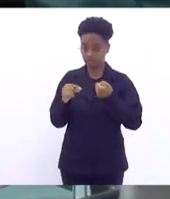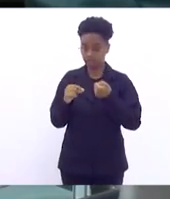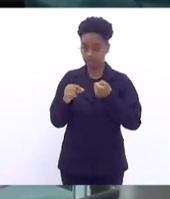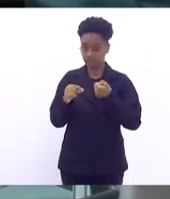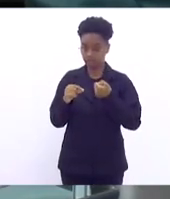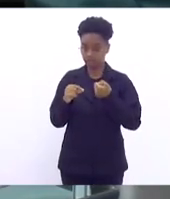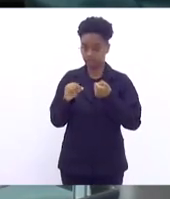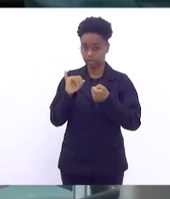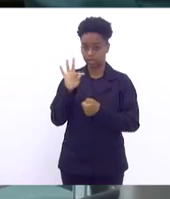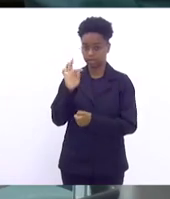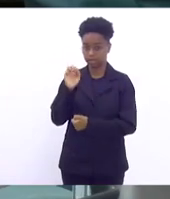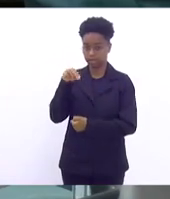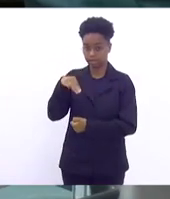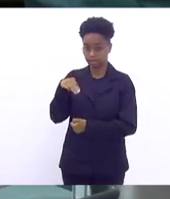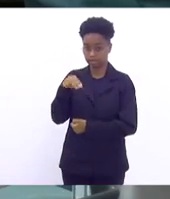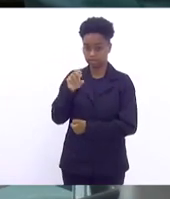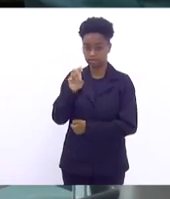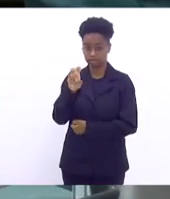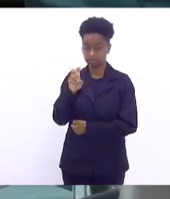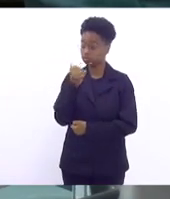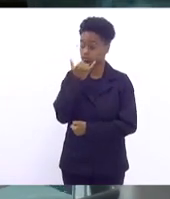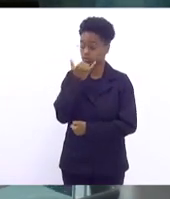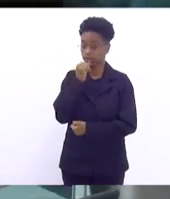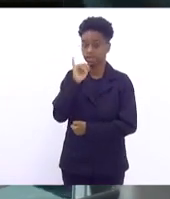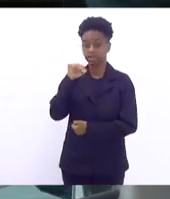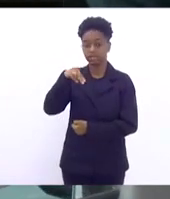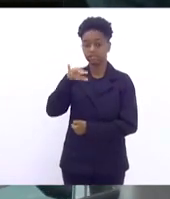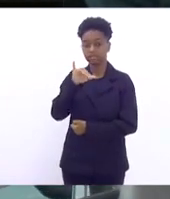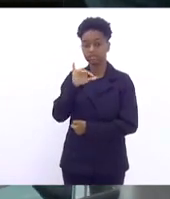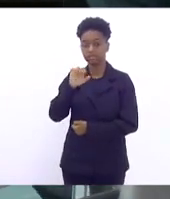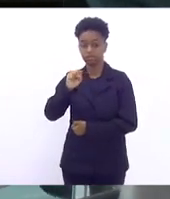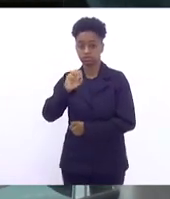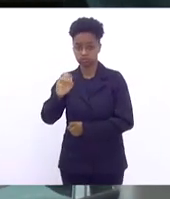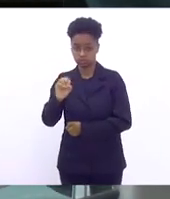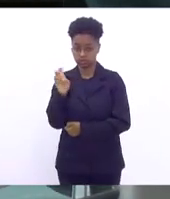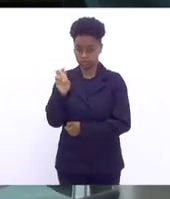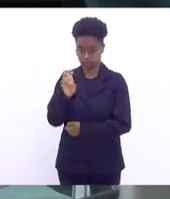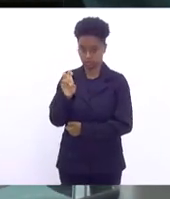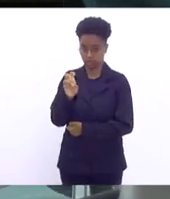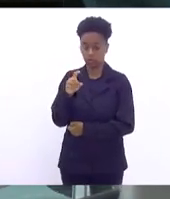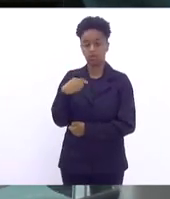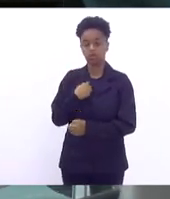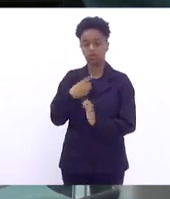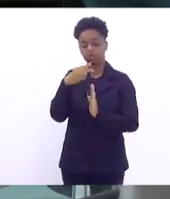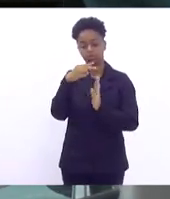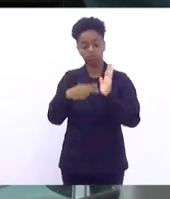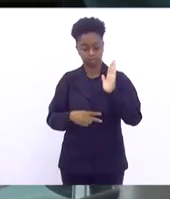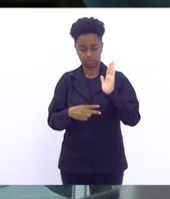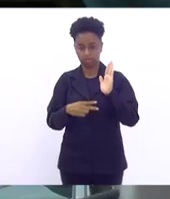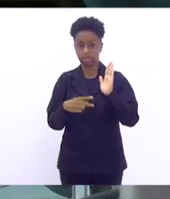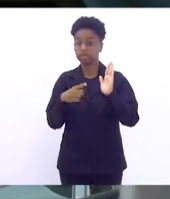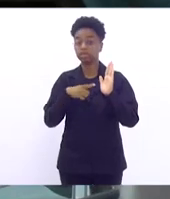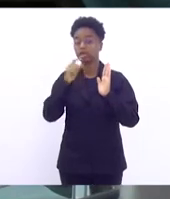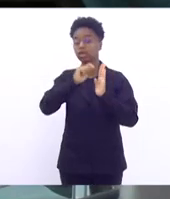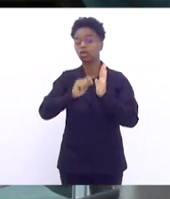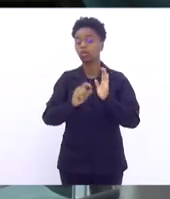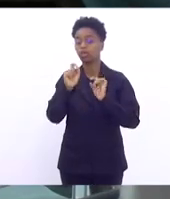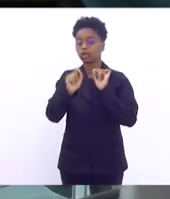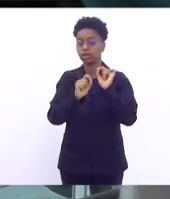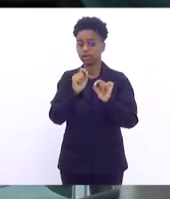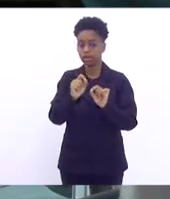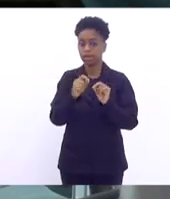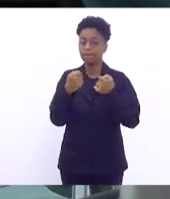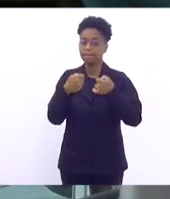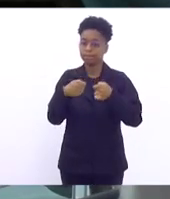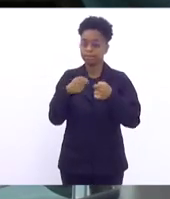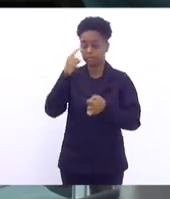item 5 desculpe inciso 5 Aline a O que que tá escrito determinar a